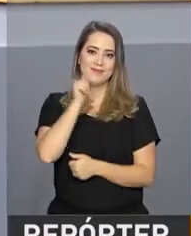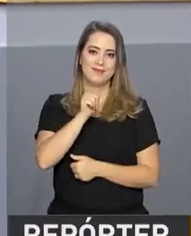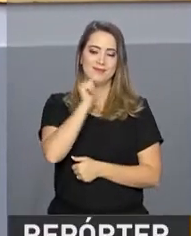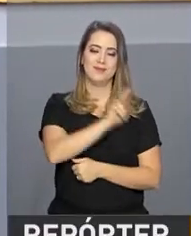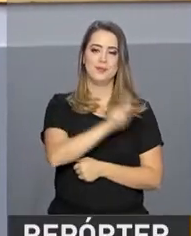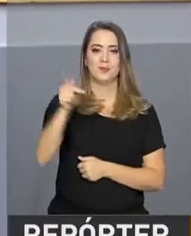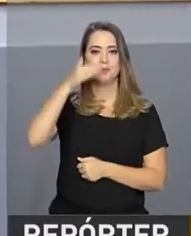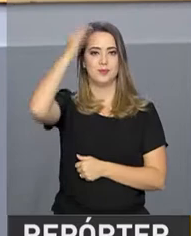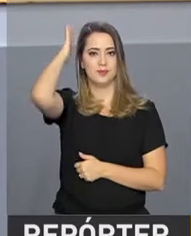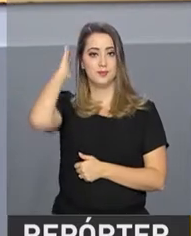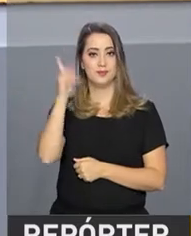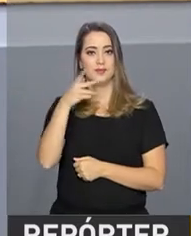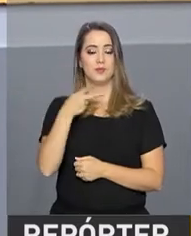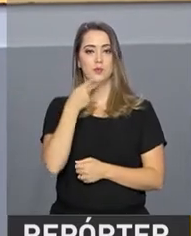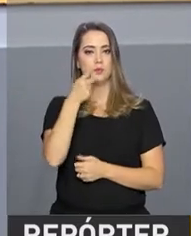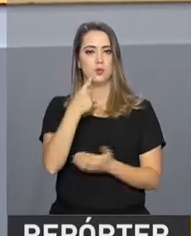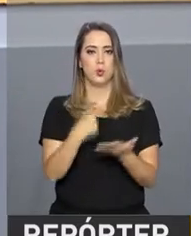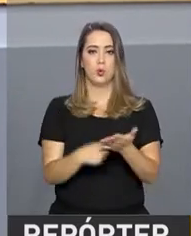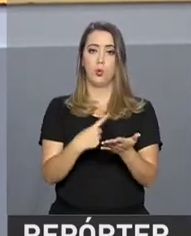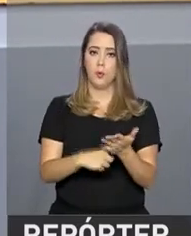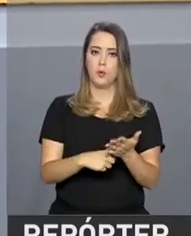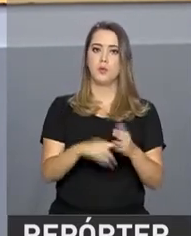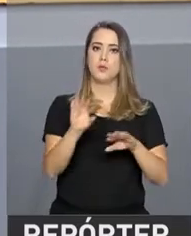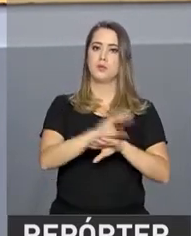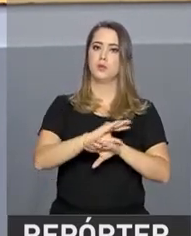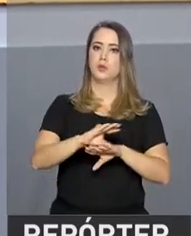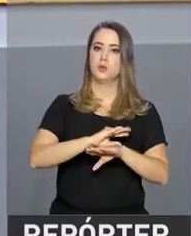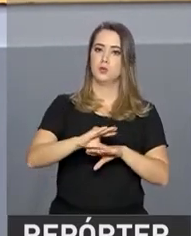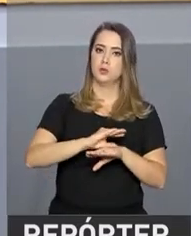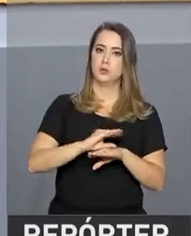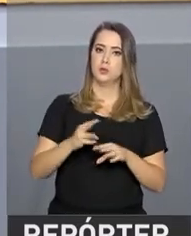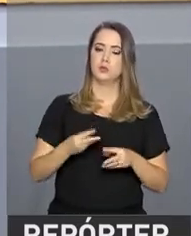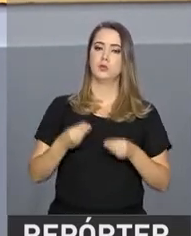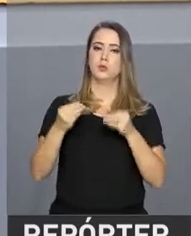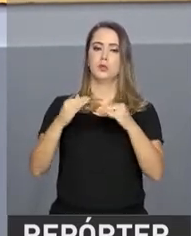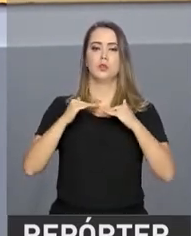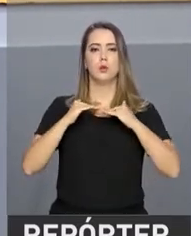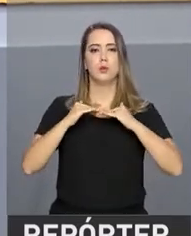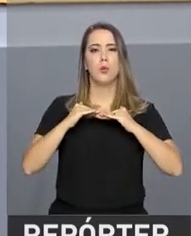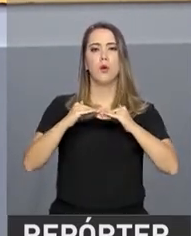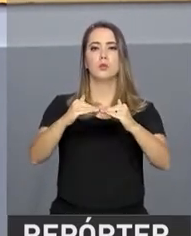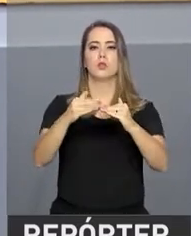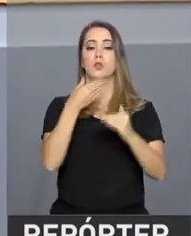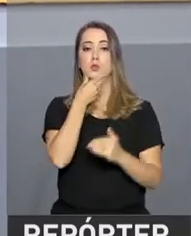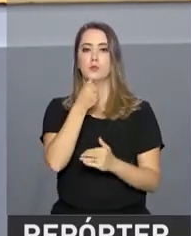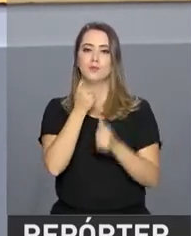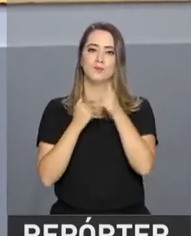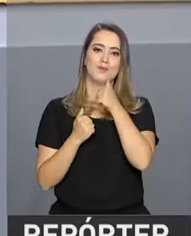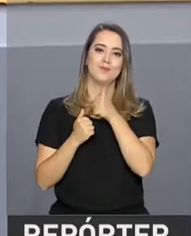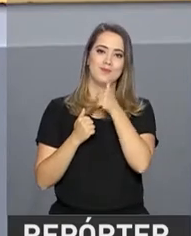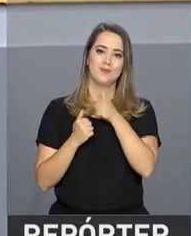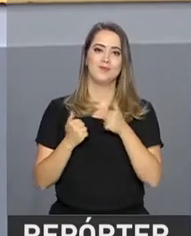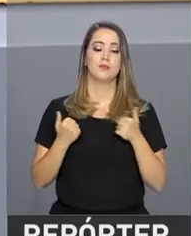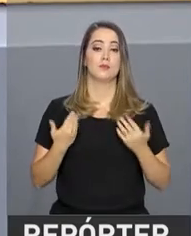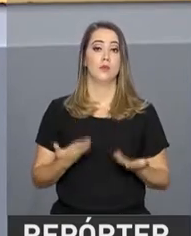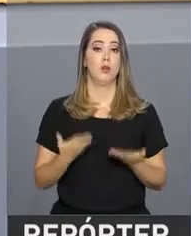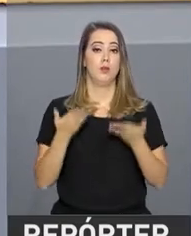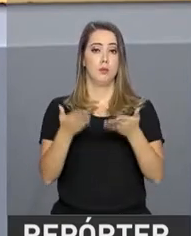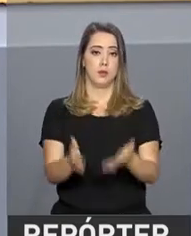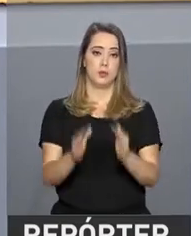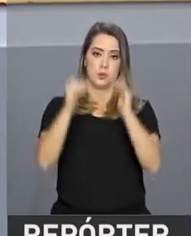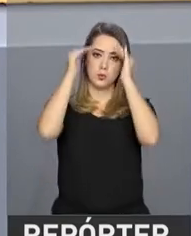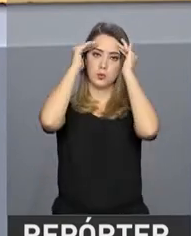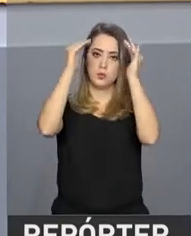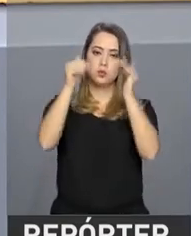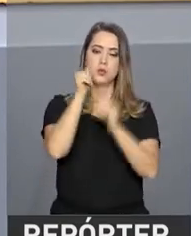mulher o presidente michel temer defendeu o cumprimento da constituição para garantir a igualdade entre homens e mulheres ele participou de uma